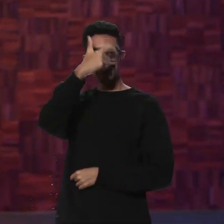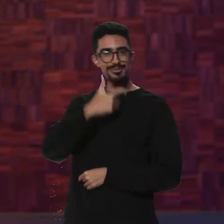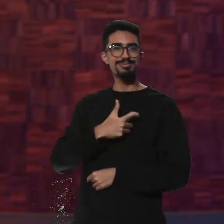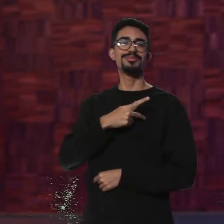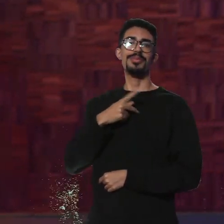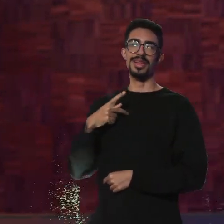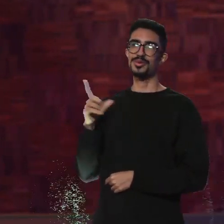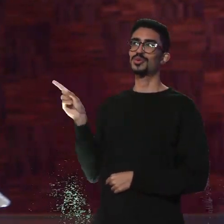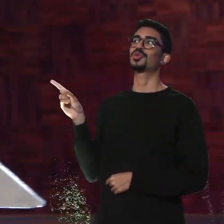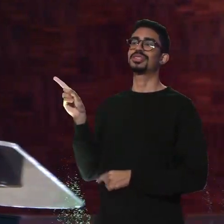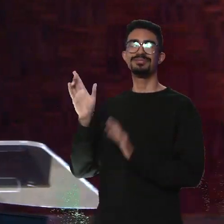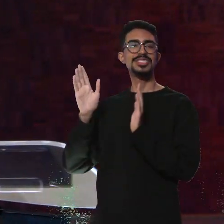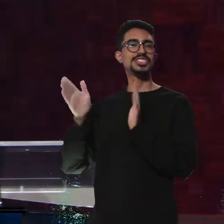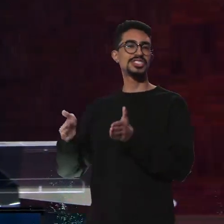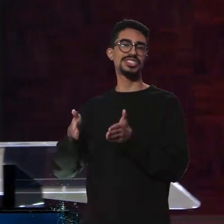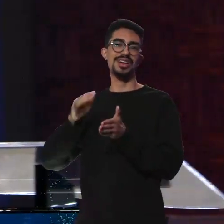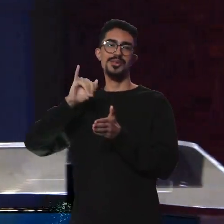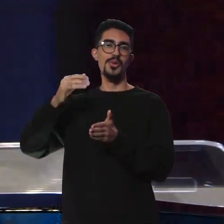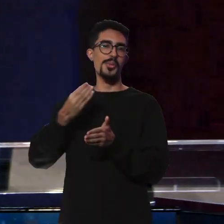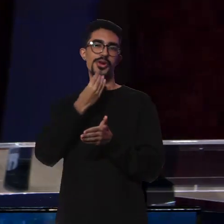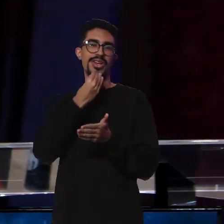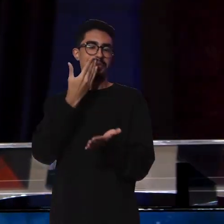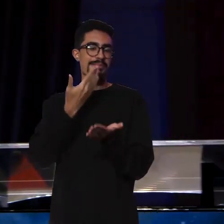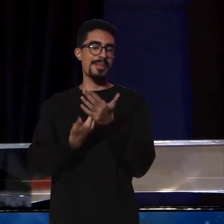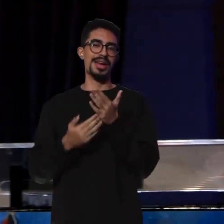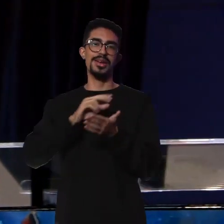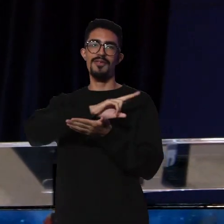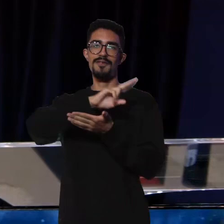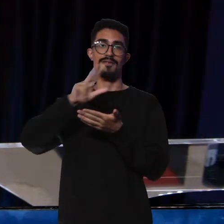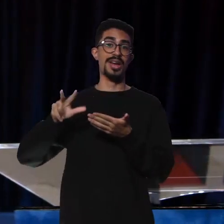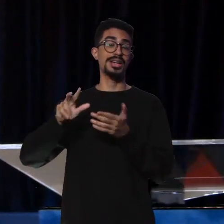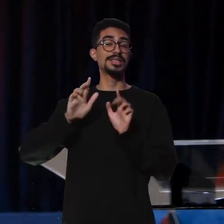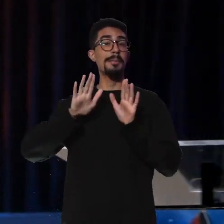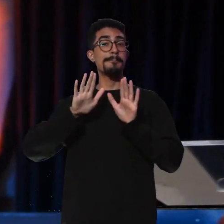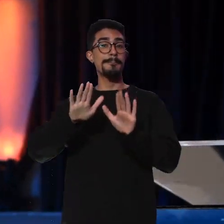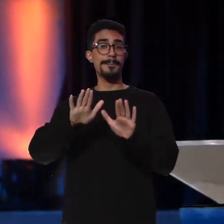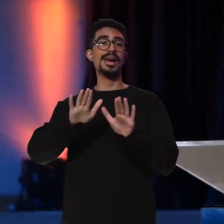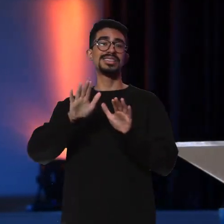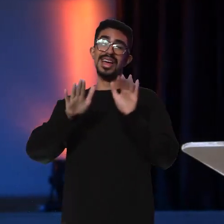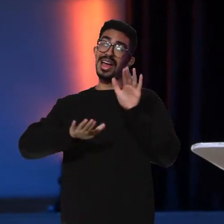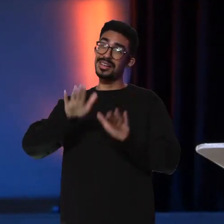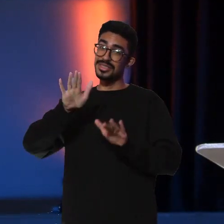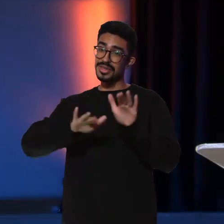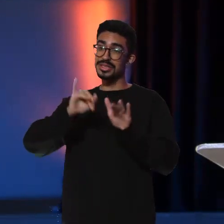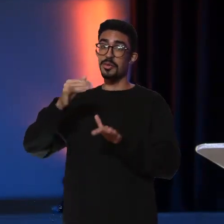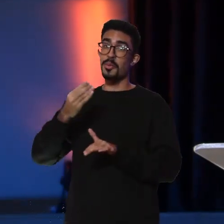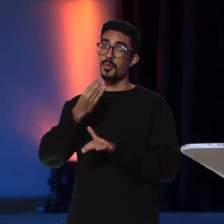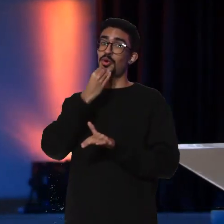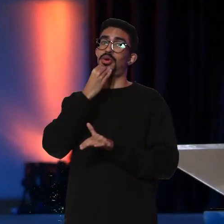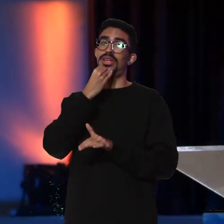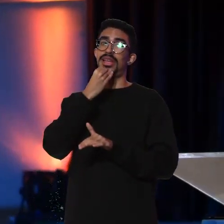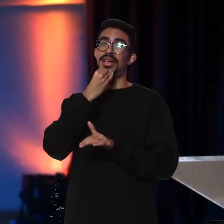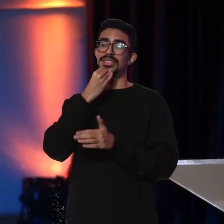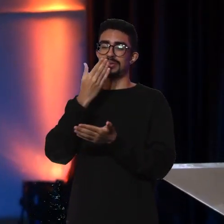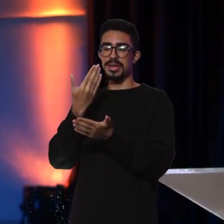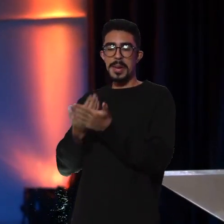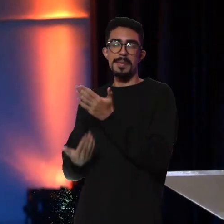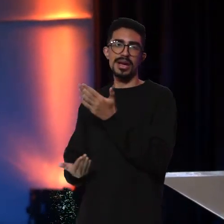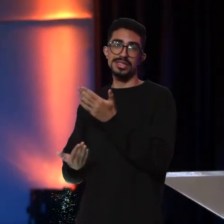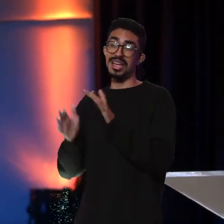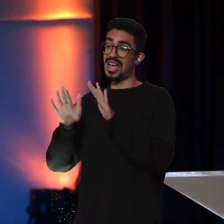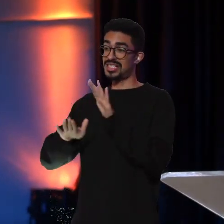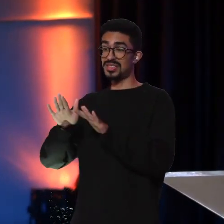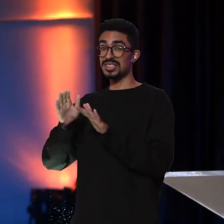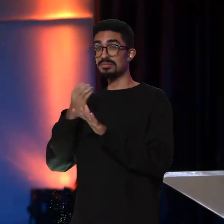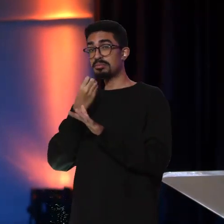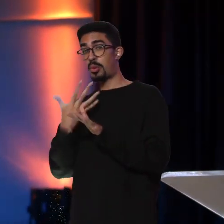tanta oportunidade na vida. Agora a grande questão é que nem todas as oportunidades que nós perdemos são perdas.